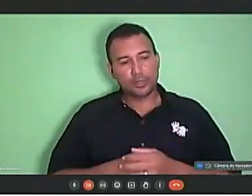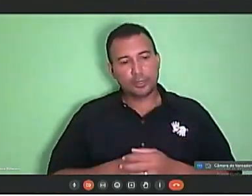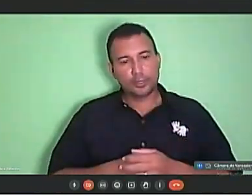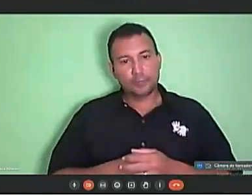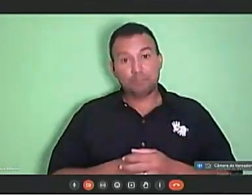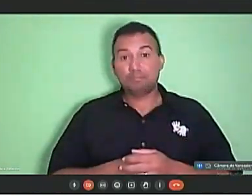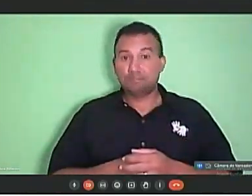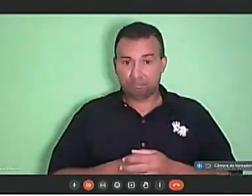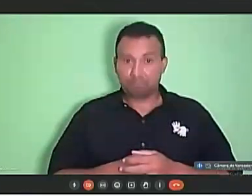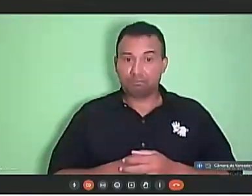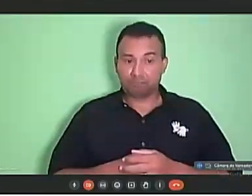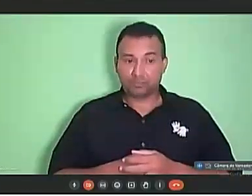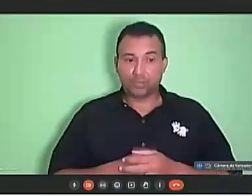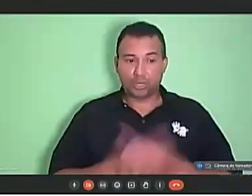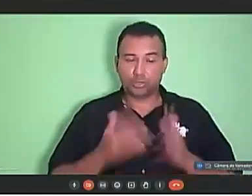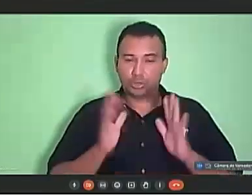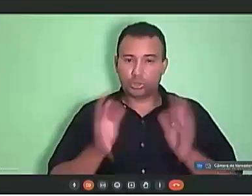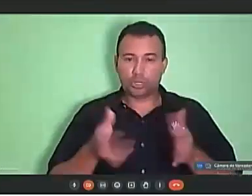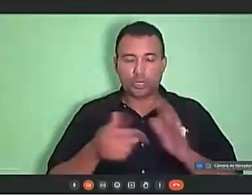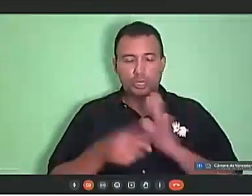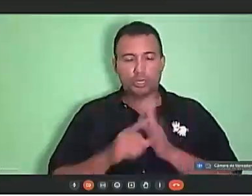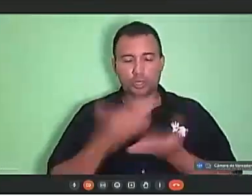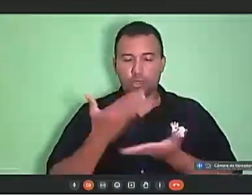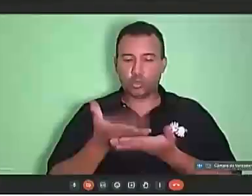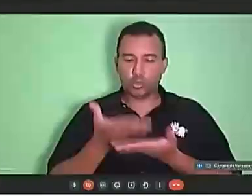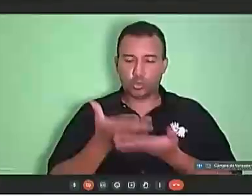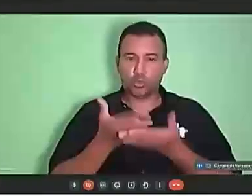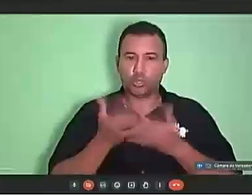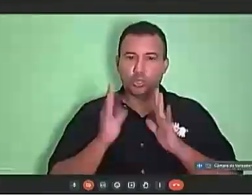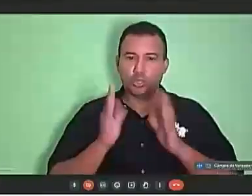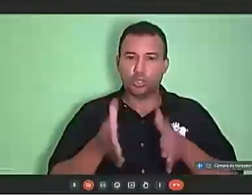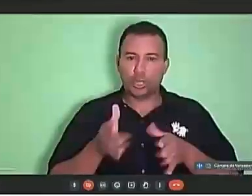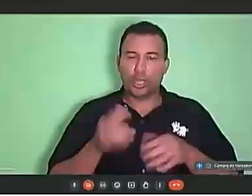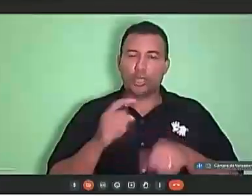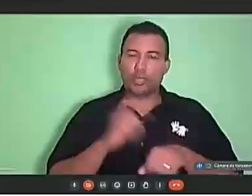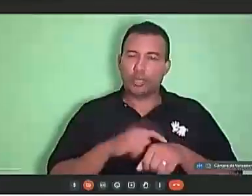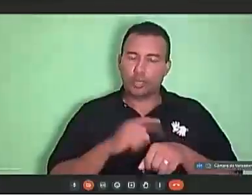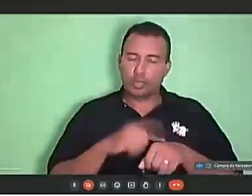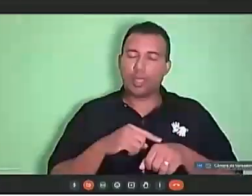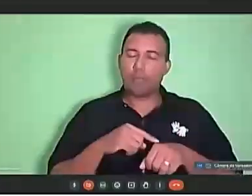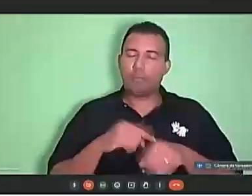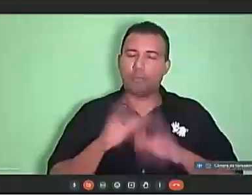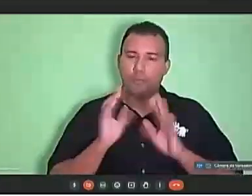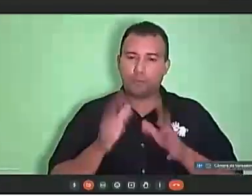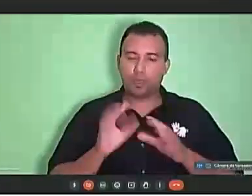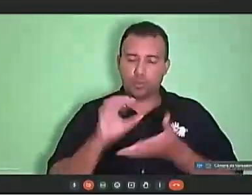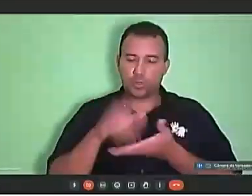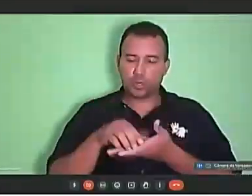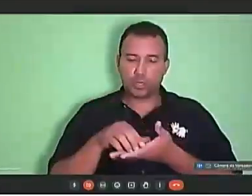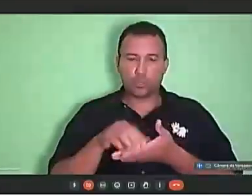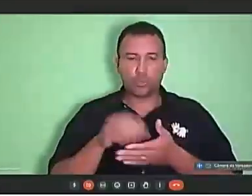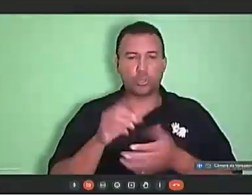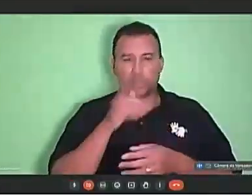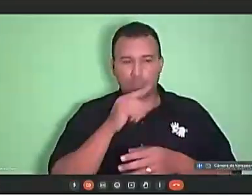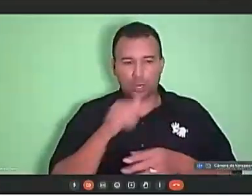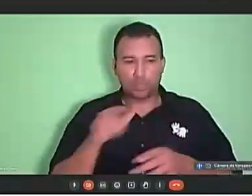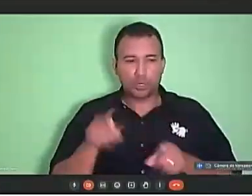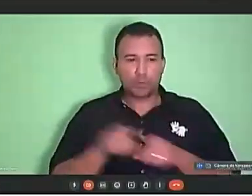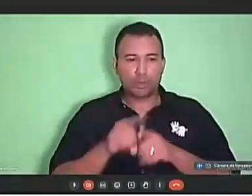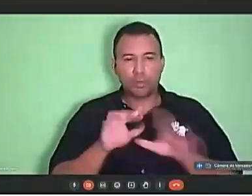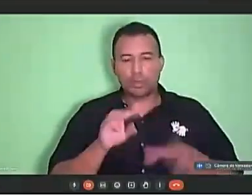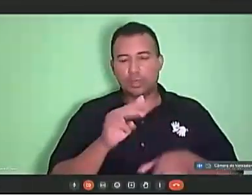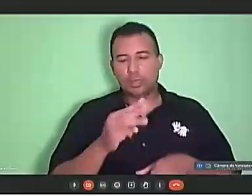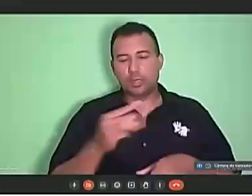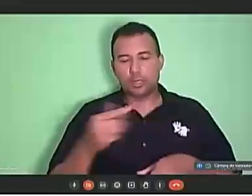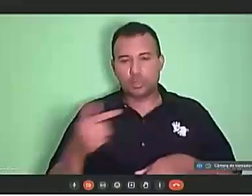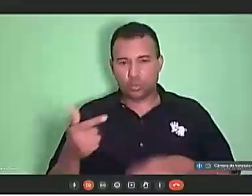que se estudou aí ao longo de muito tempo no Centro de Hidráulica e quase 32 anos da SEC Corpre, né?